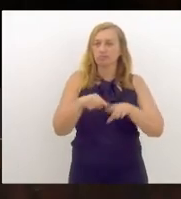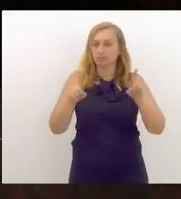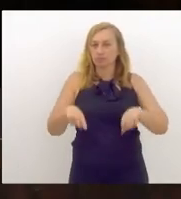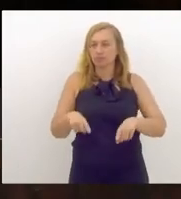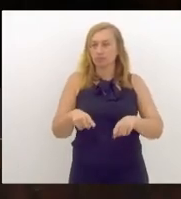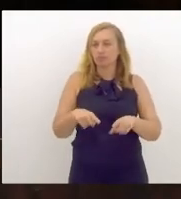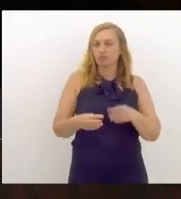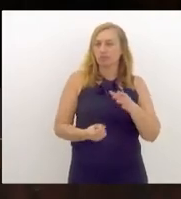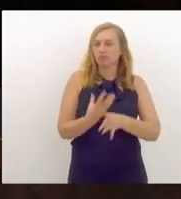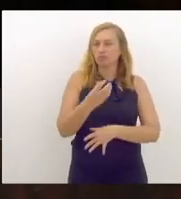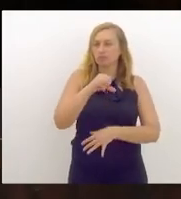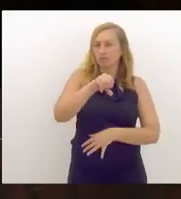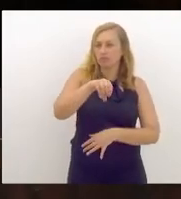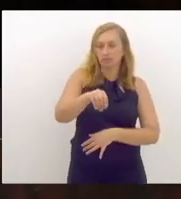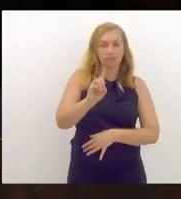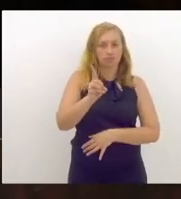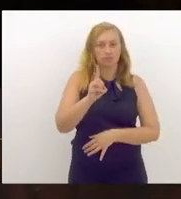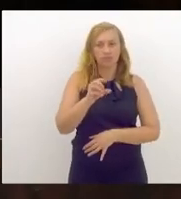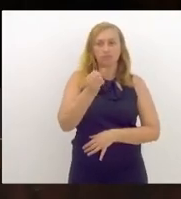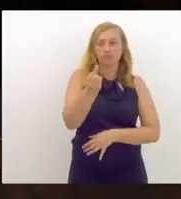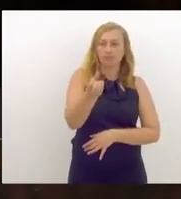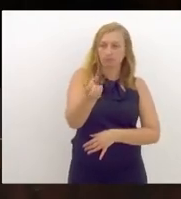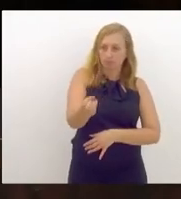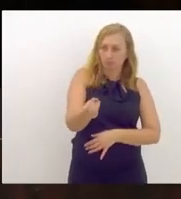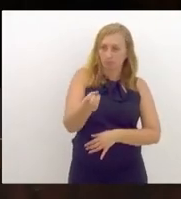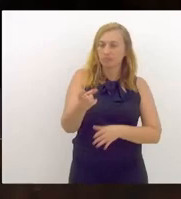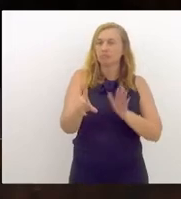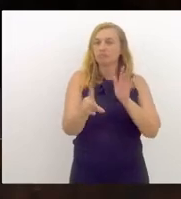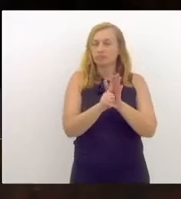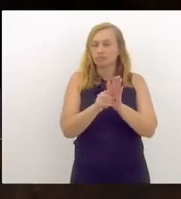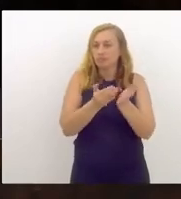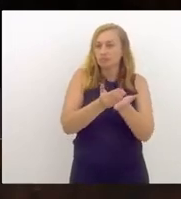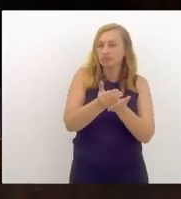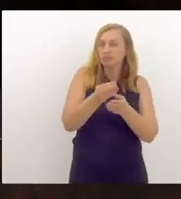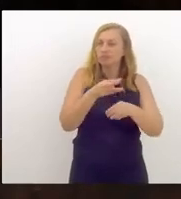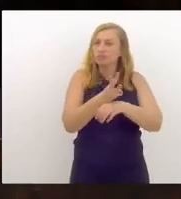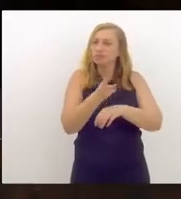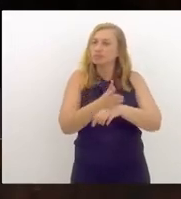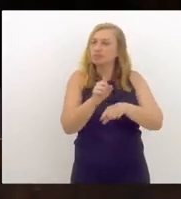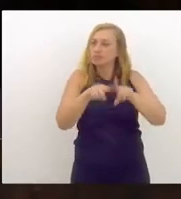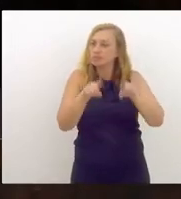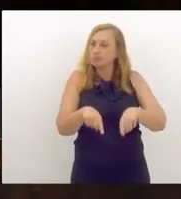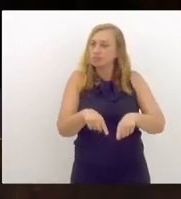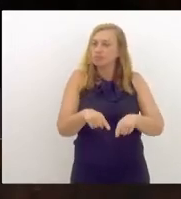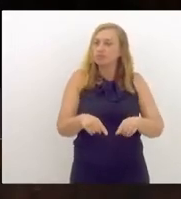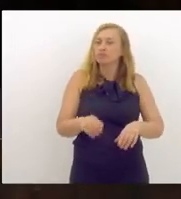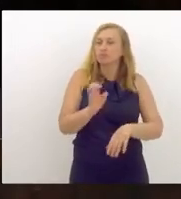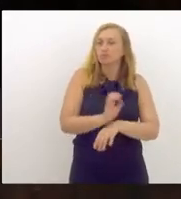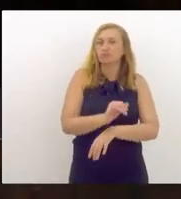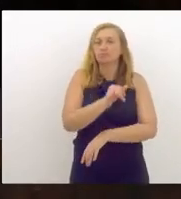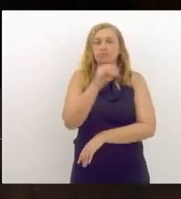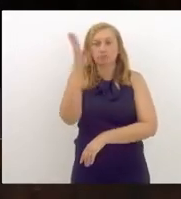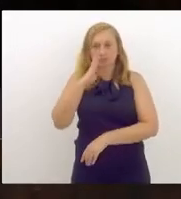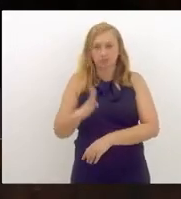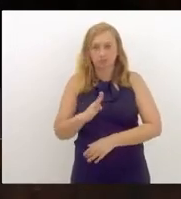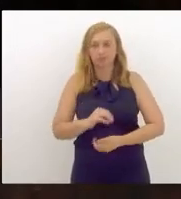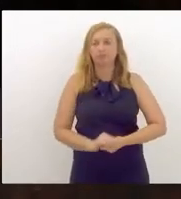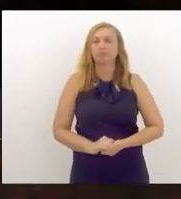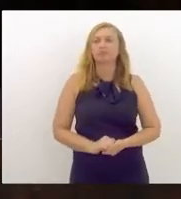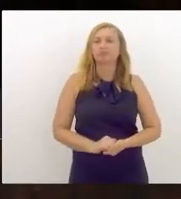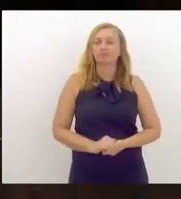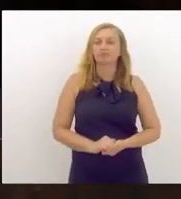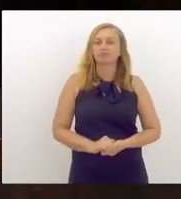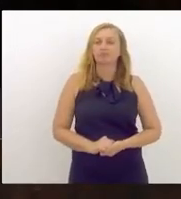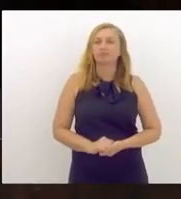ela é fruto lá da década de 60 de legislações que começaram a terceirizar a começar pelo estado brasileiro pelo Estado começar a